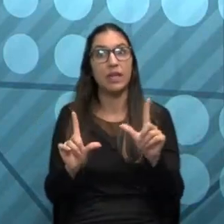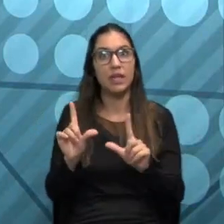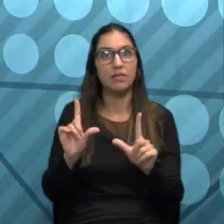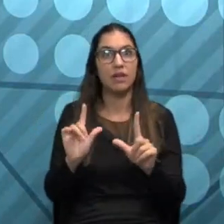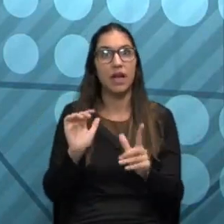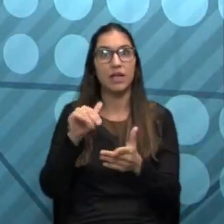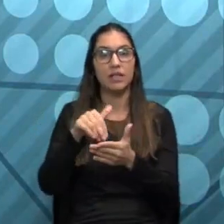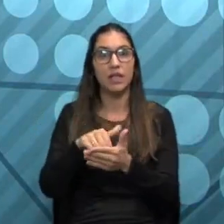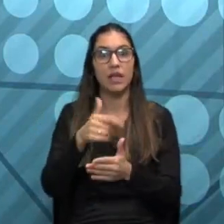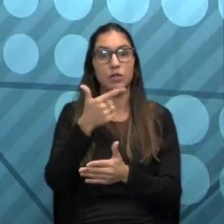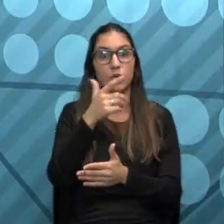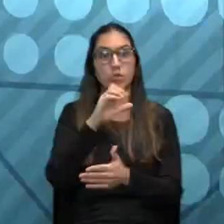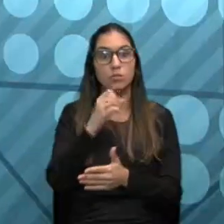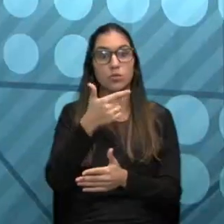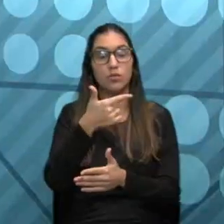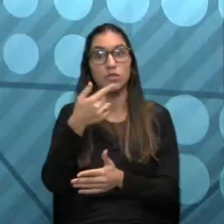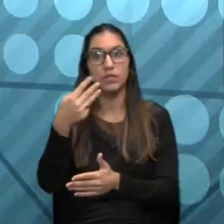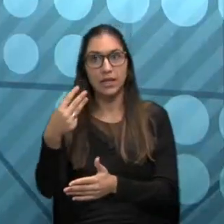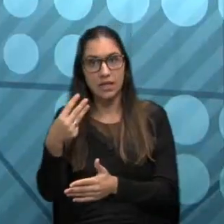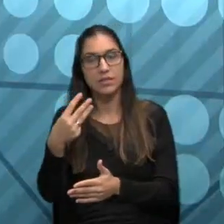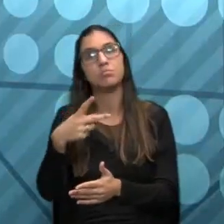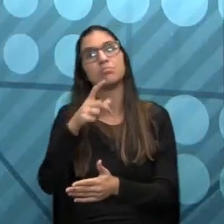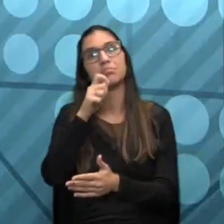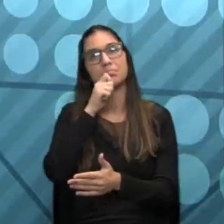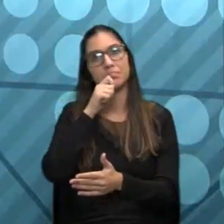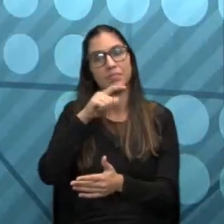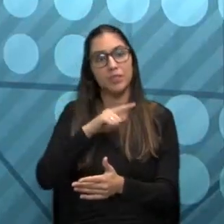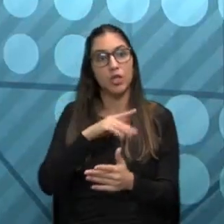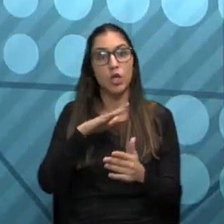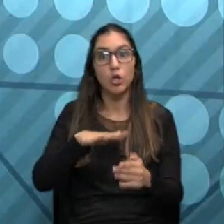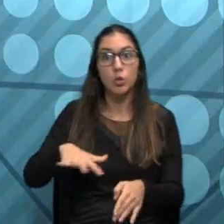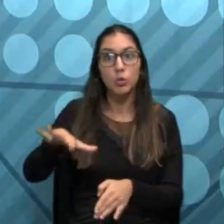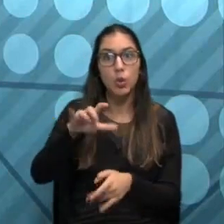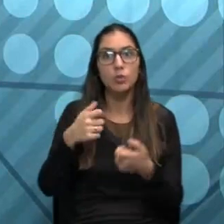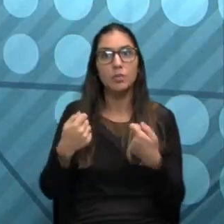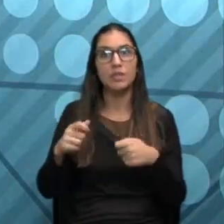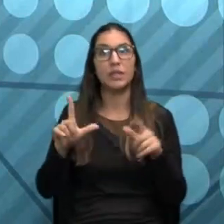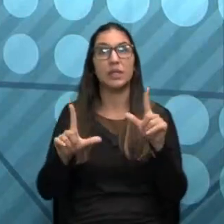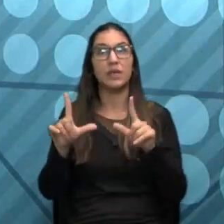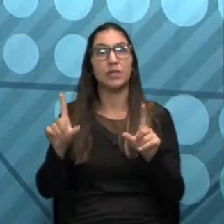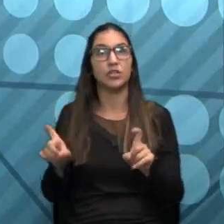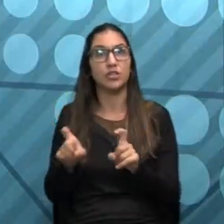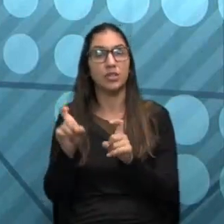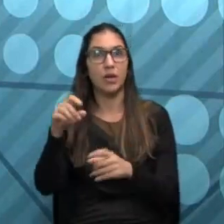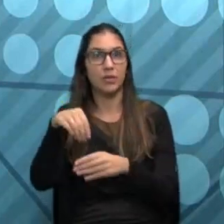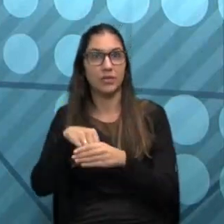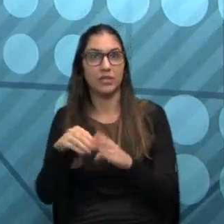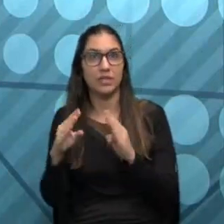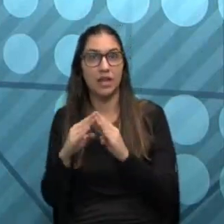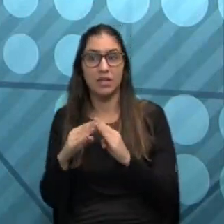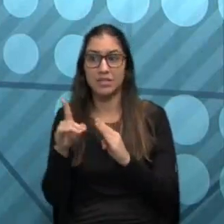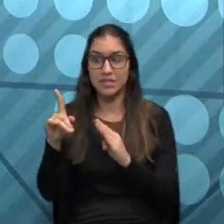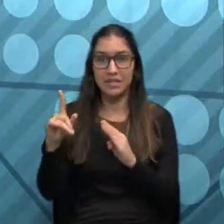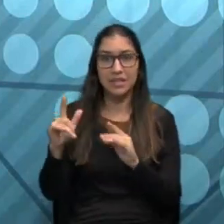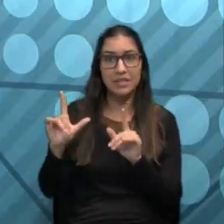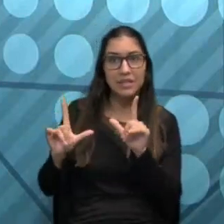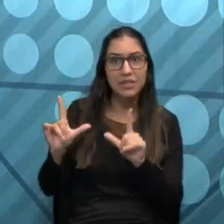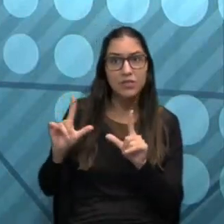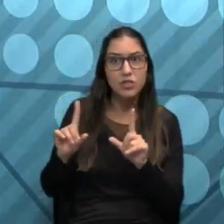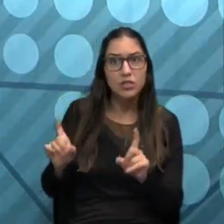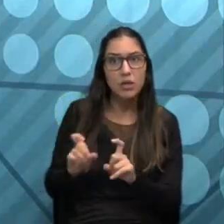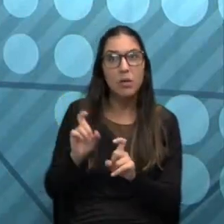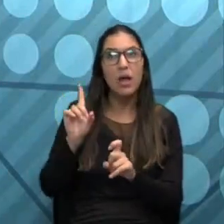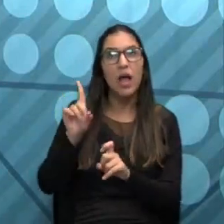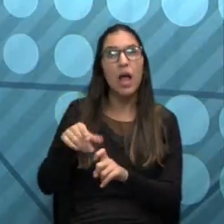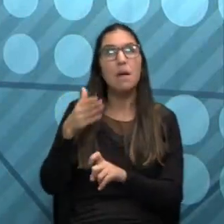até 2023. Então, até 2023, todo mundo vai ter que ter TV digital em casa. E essa TV digital, ela é não